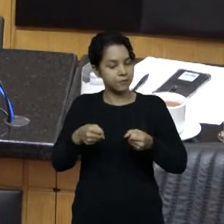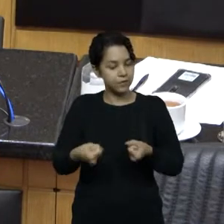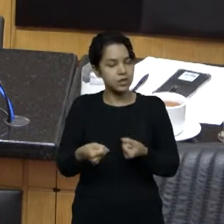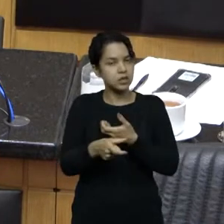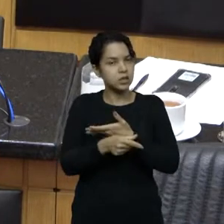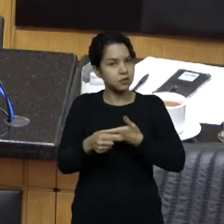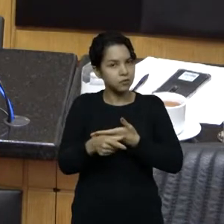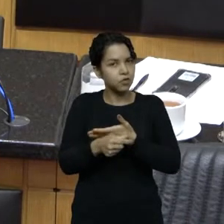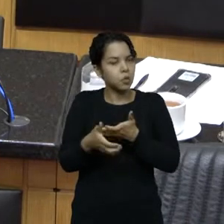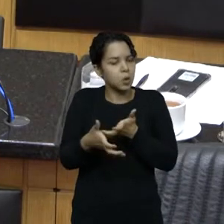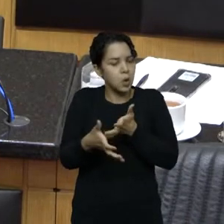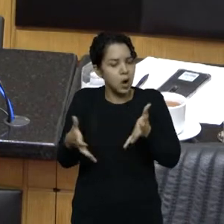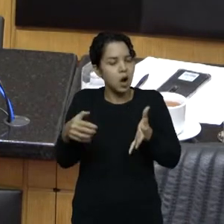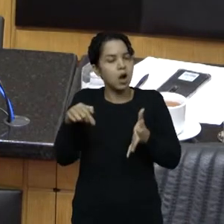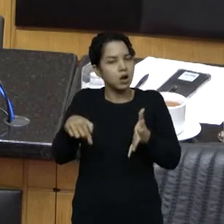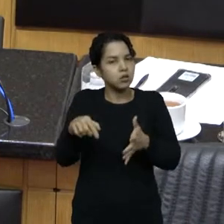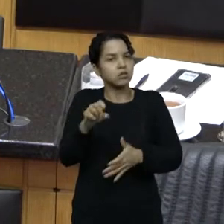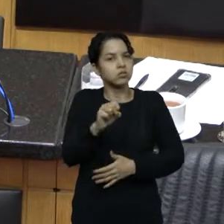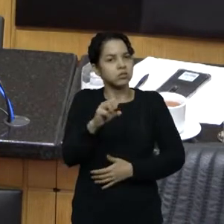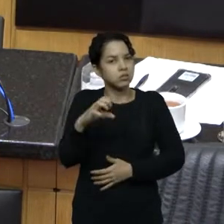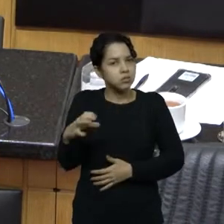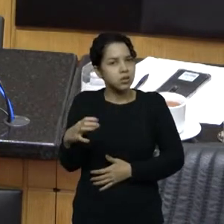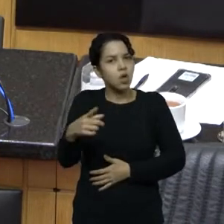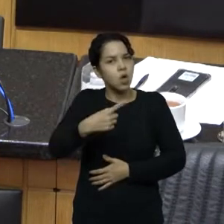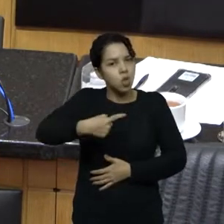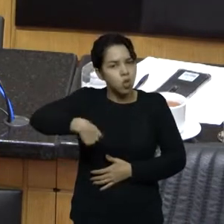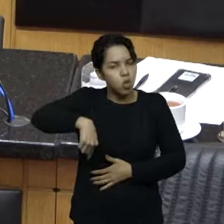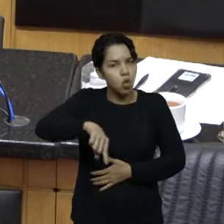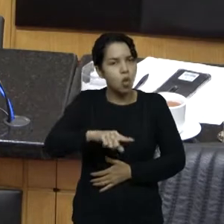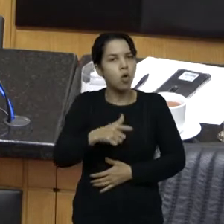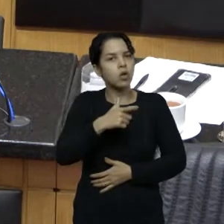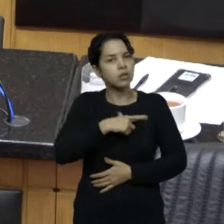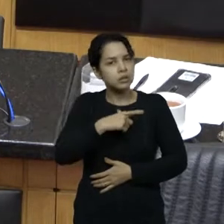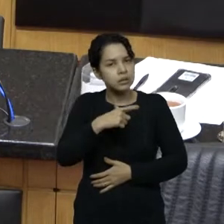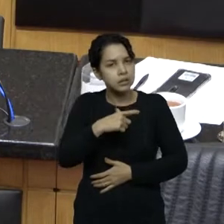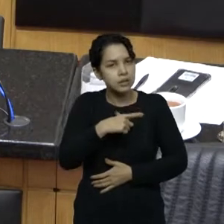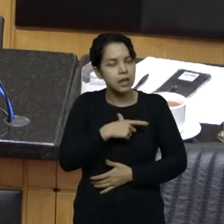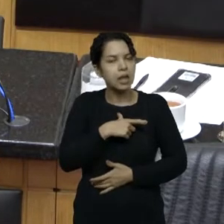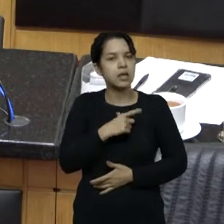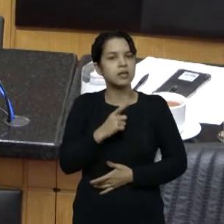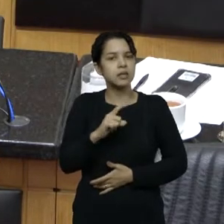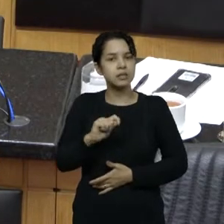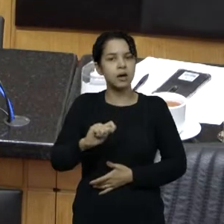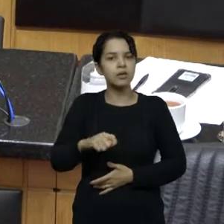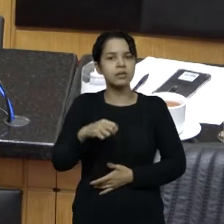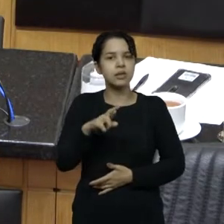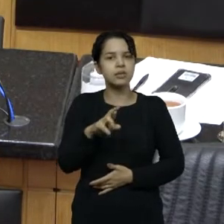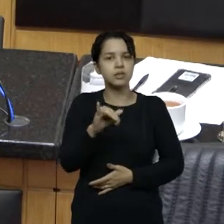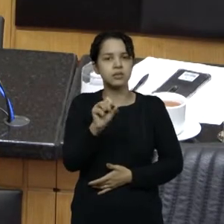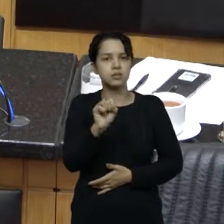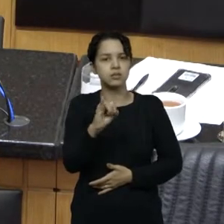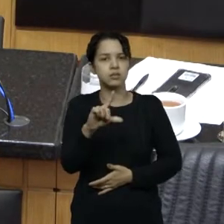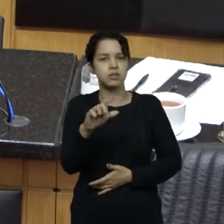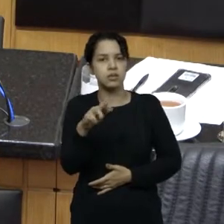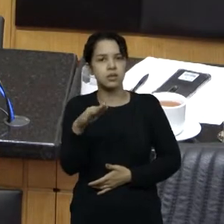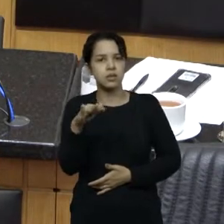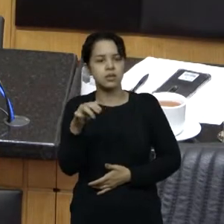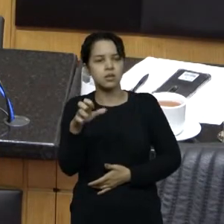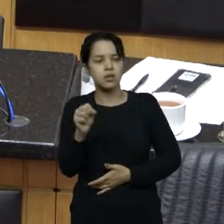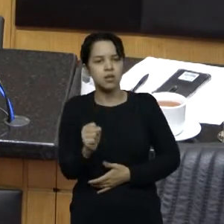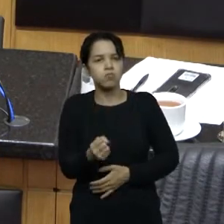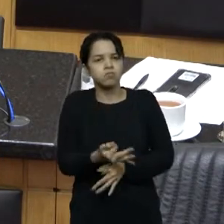Santa Catarina Santa Catarina é um estado que tenha resiliência no seu DNA e a nossa defesa civil é equipada e